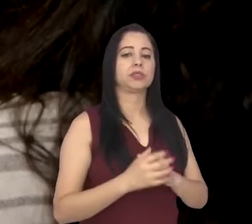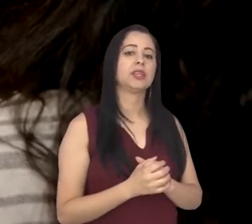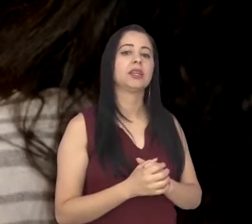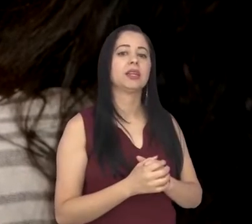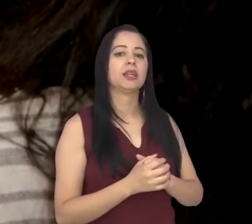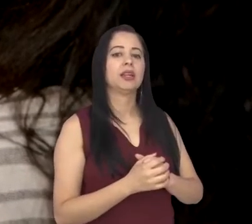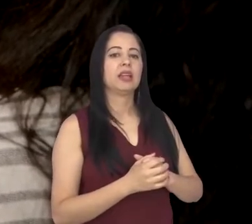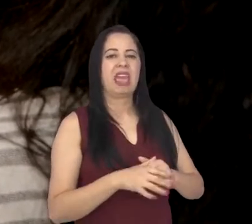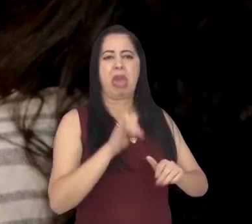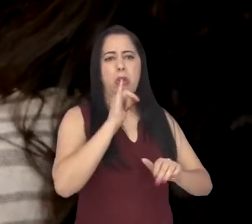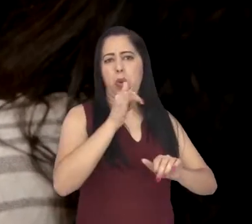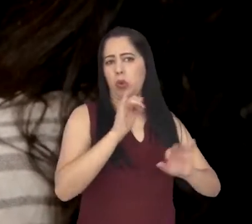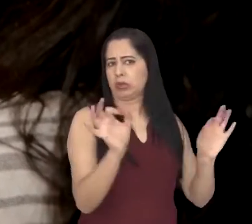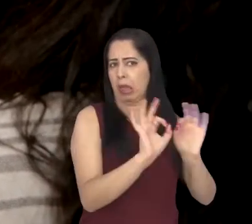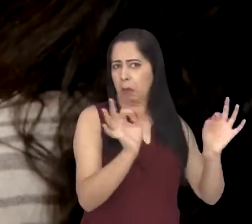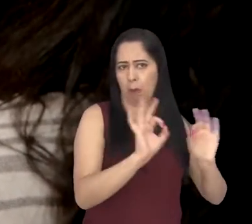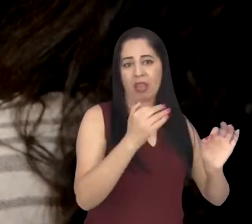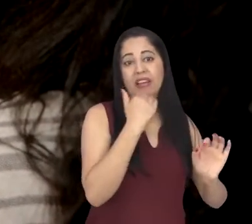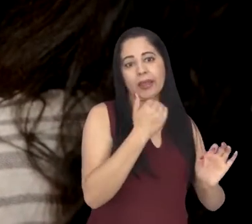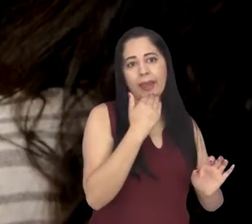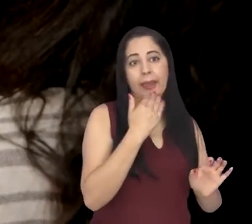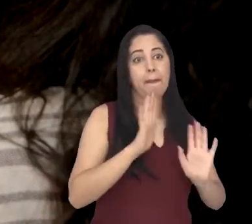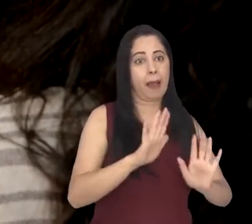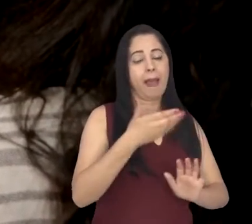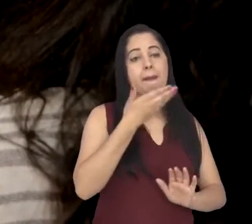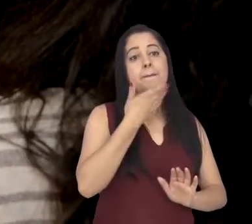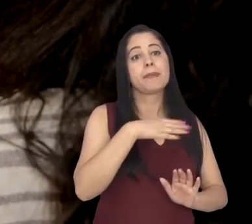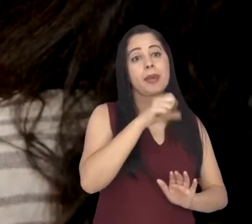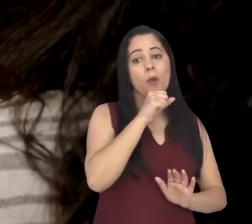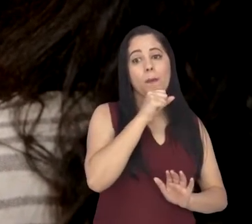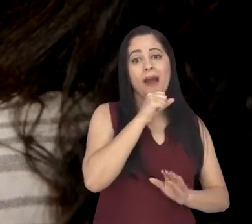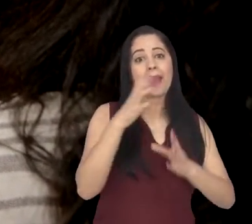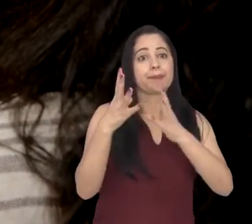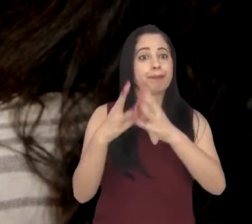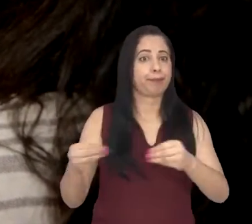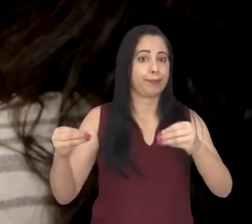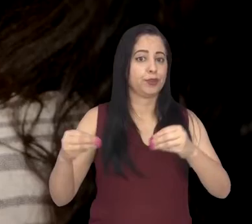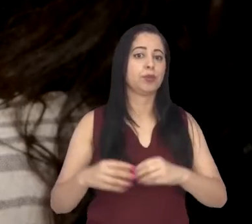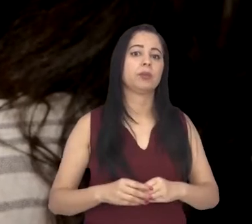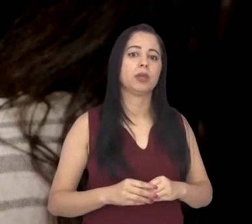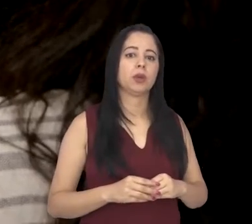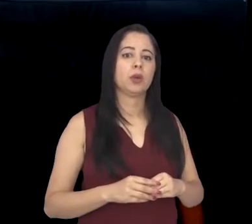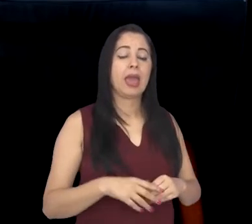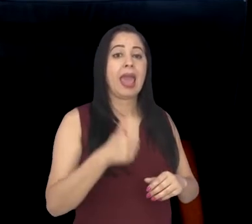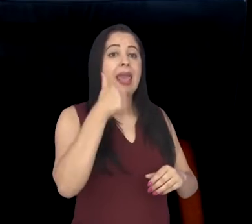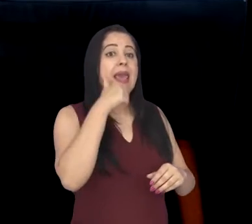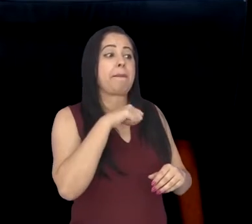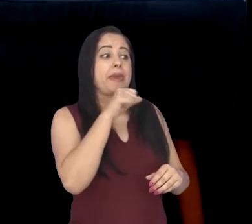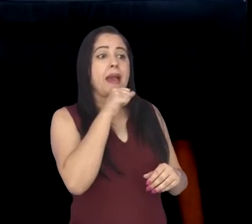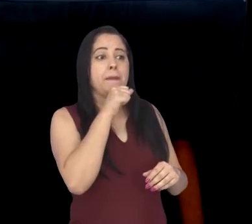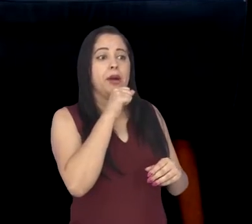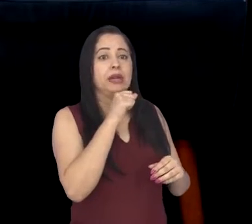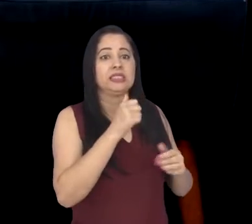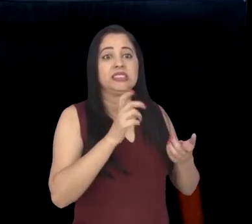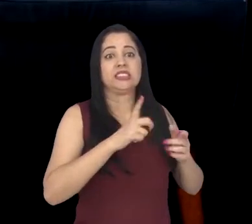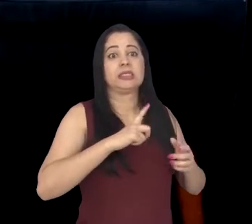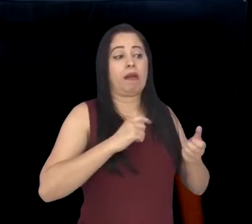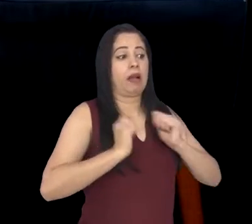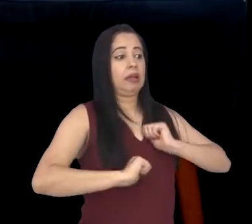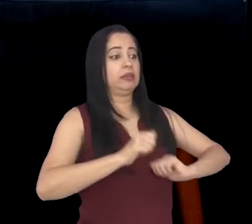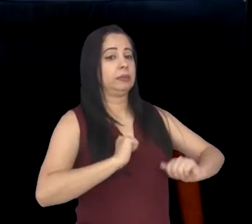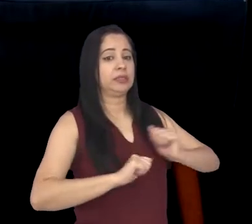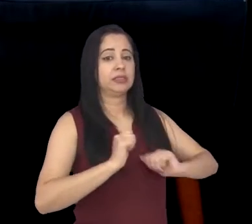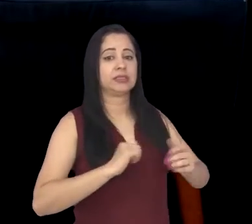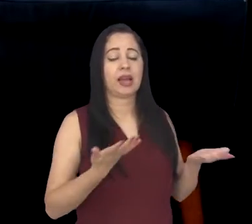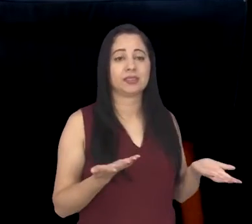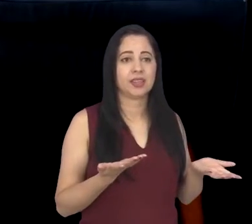mamãe. Né? Papai não dava para contar, que ele não tinha aparecido. E mamãe, não contei que ela estava desesperada no bico do corvo ali. E aí eu falei, meu